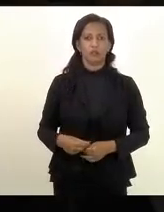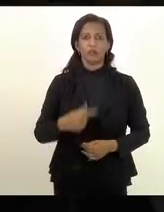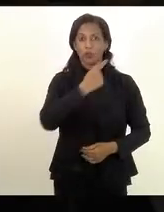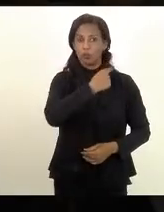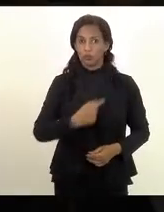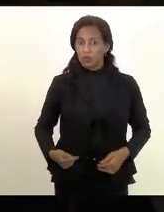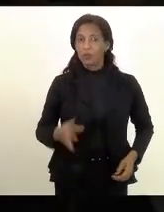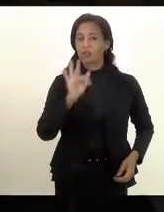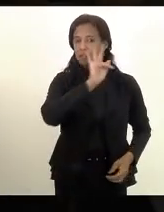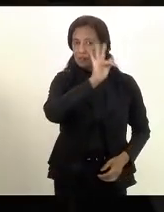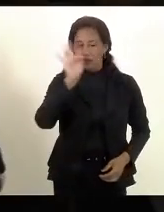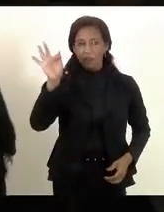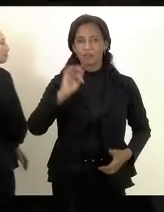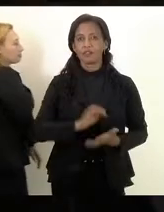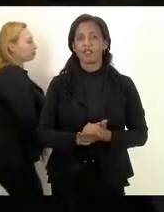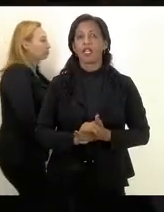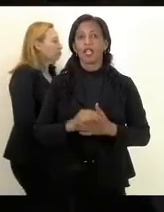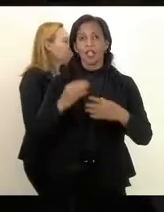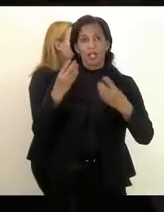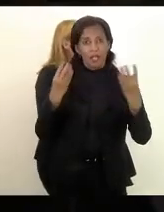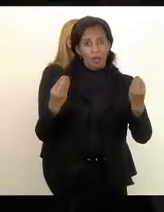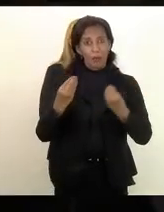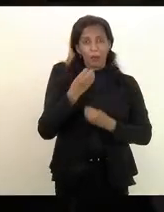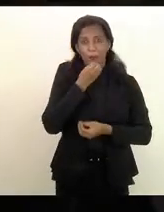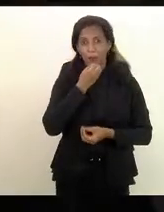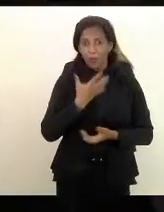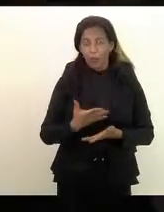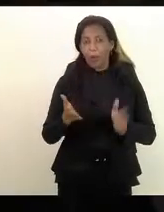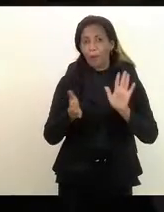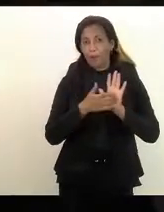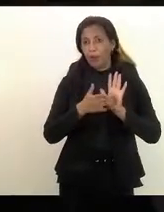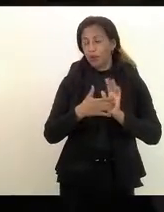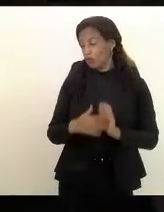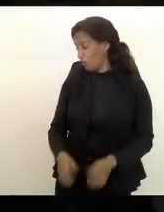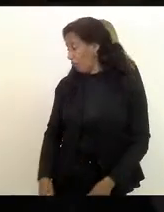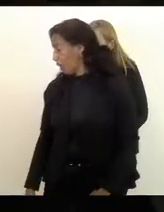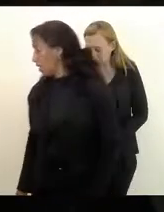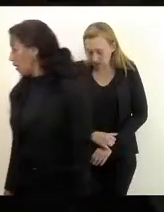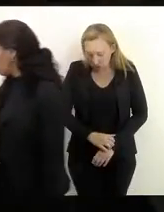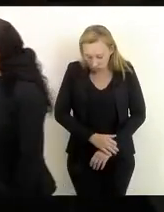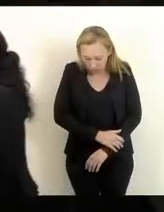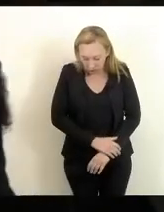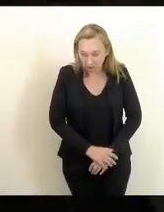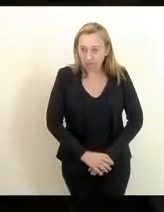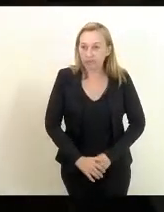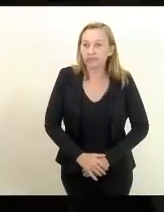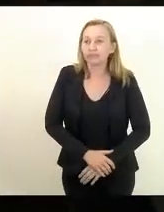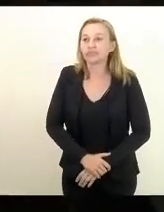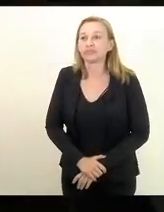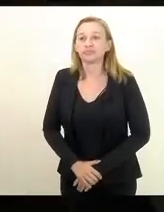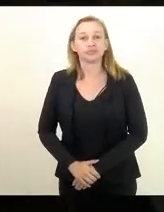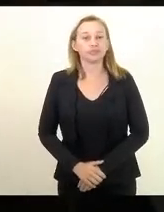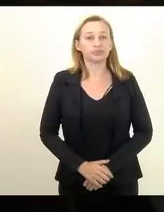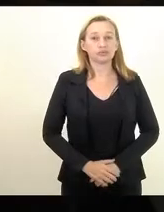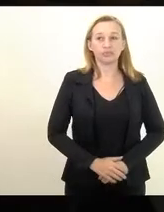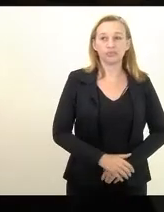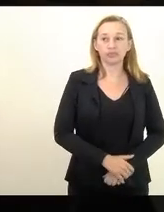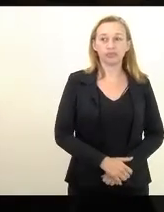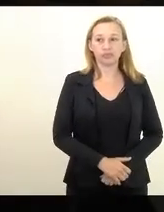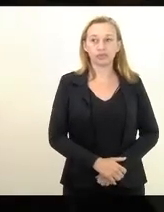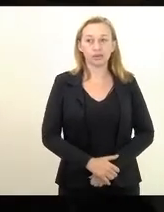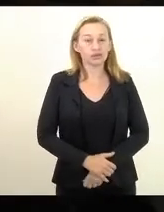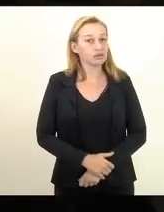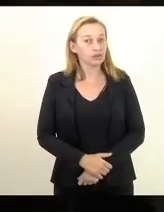é muito importante levar em conta guardadas as proporções e as especificidades das conjunturas que são diferentes aquela